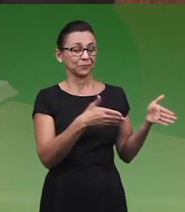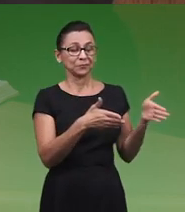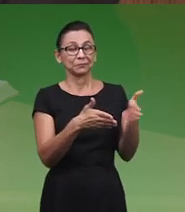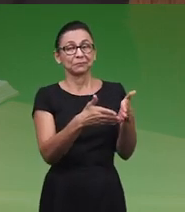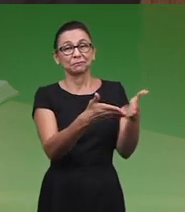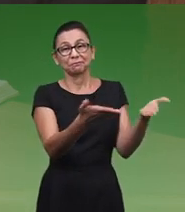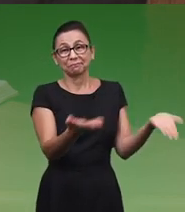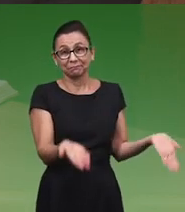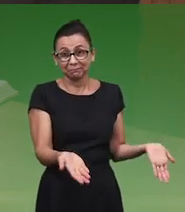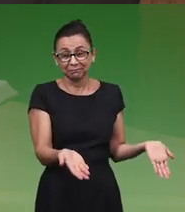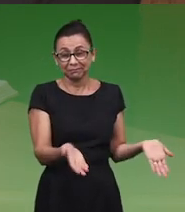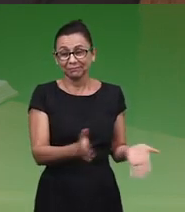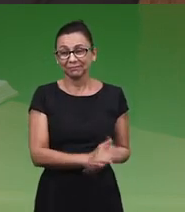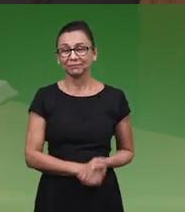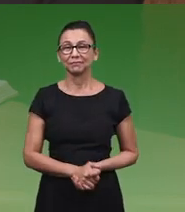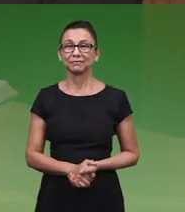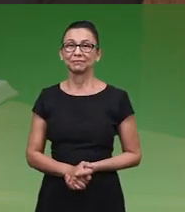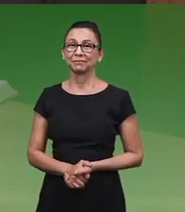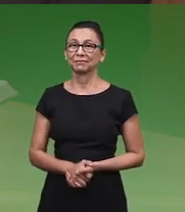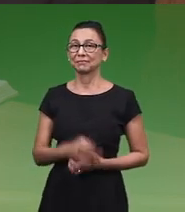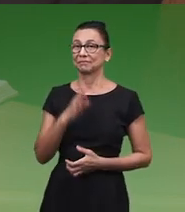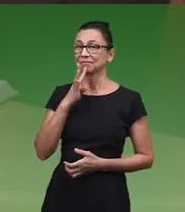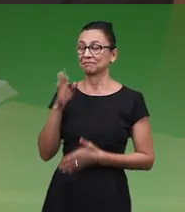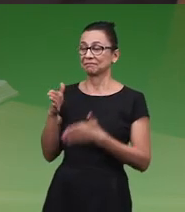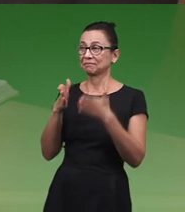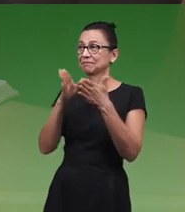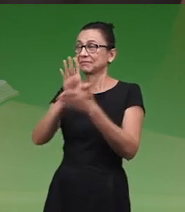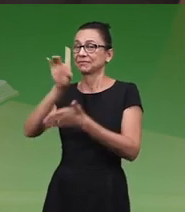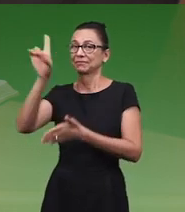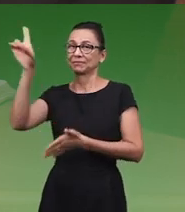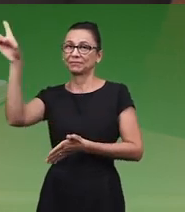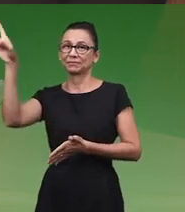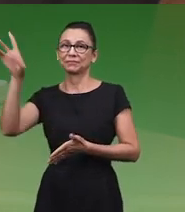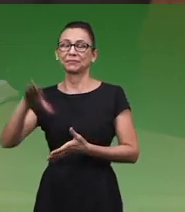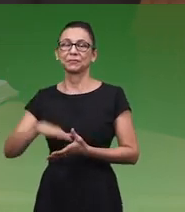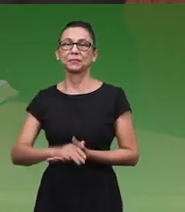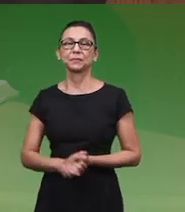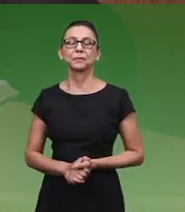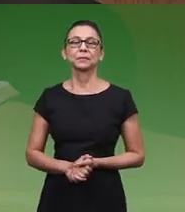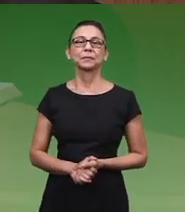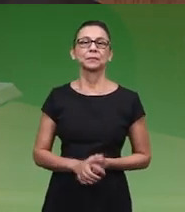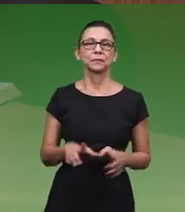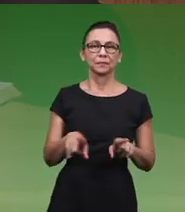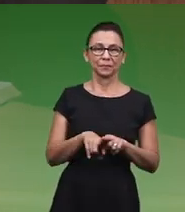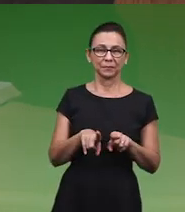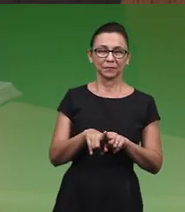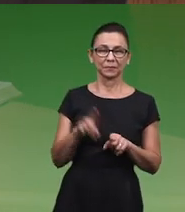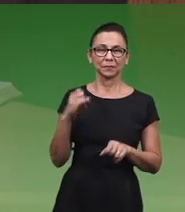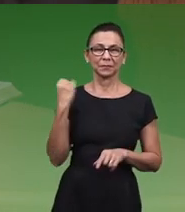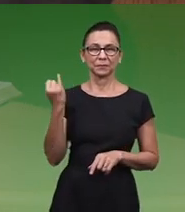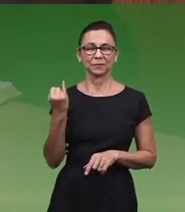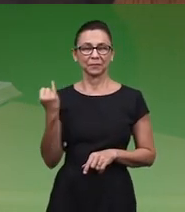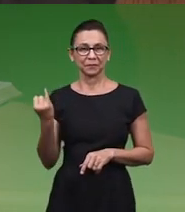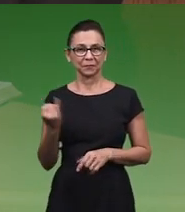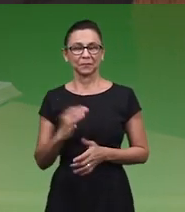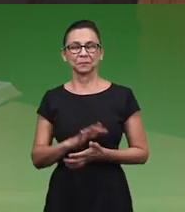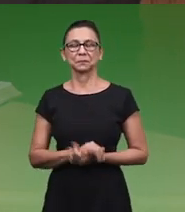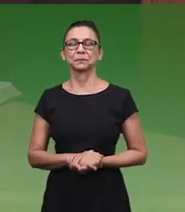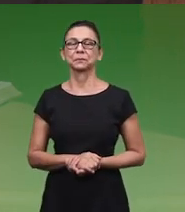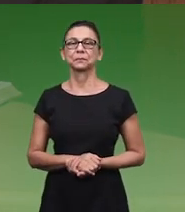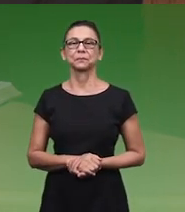anda por ele, muito bem falado. Não é? É isso mesmo. Então, e outra coisa que ressalta, pastor Josias e